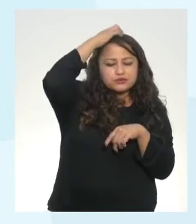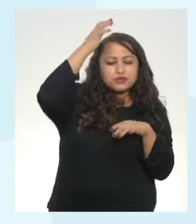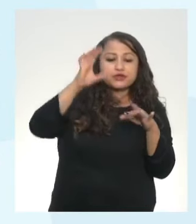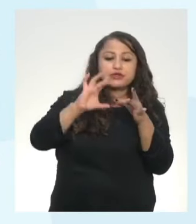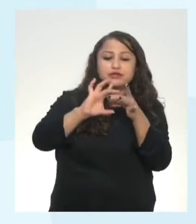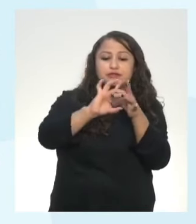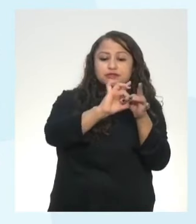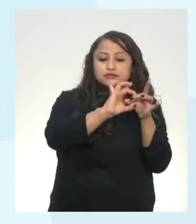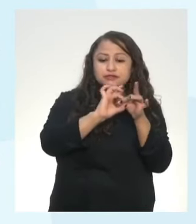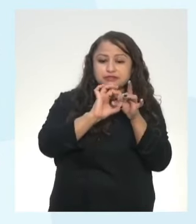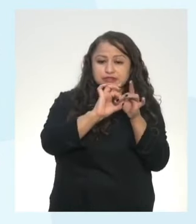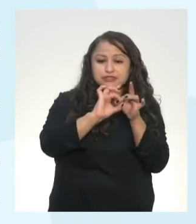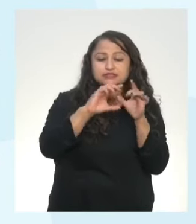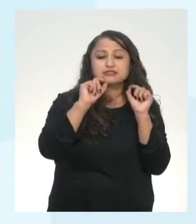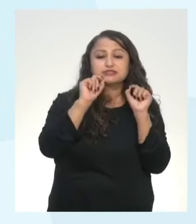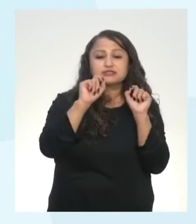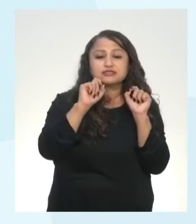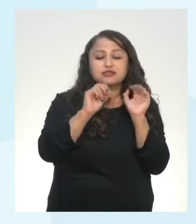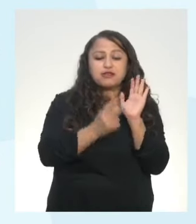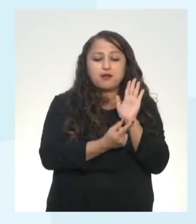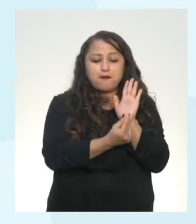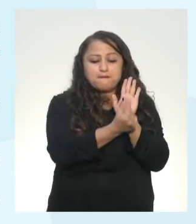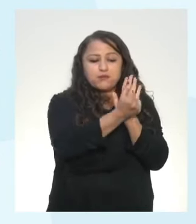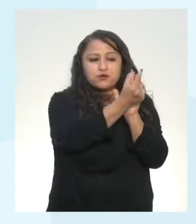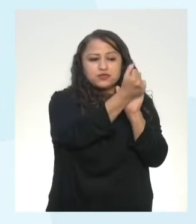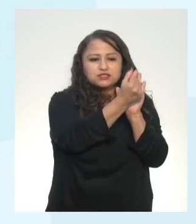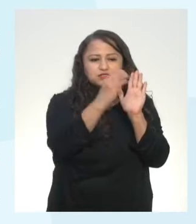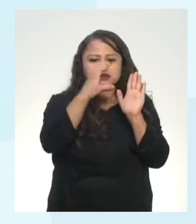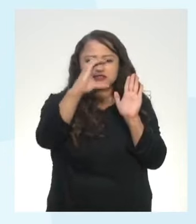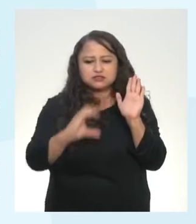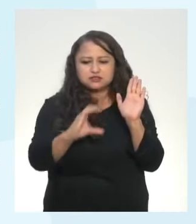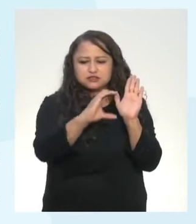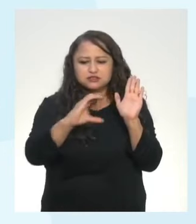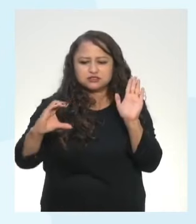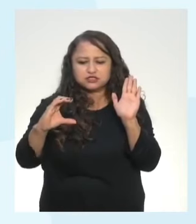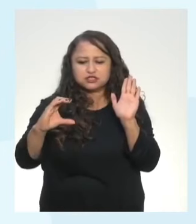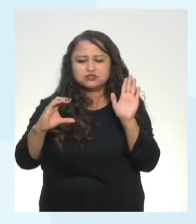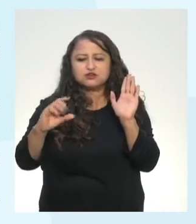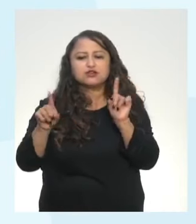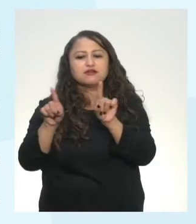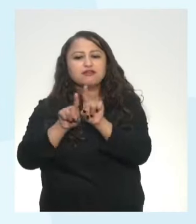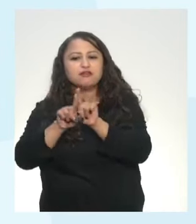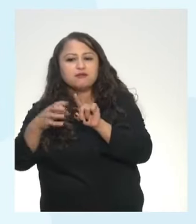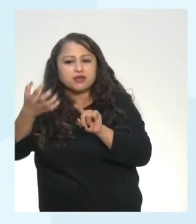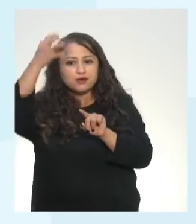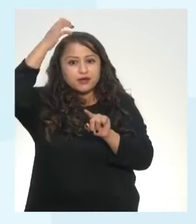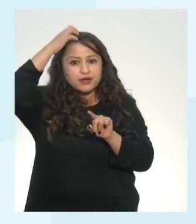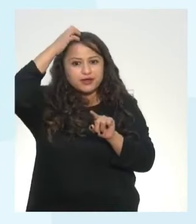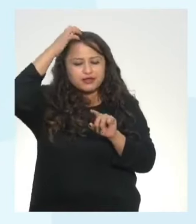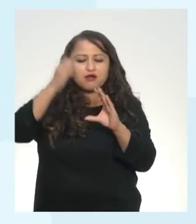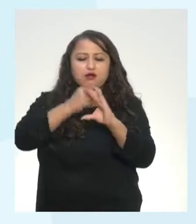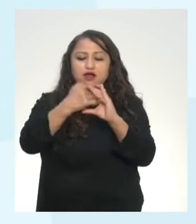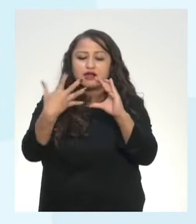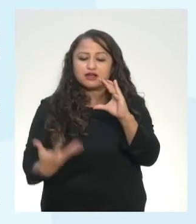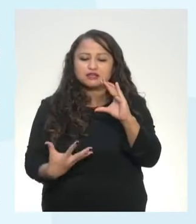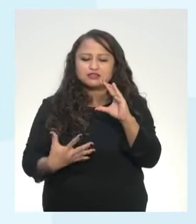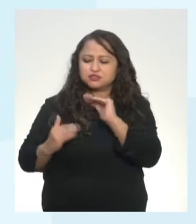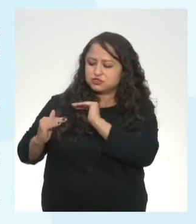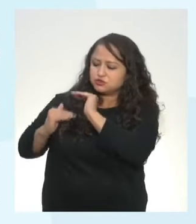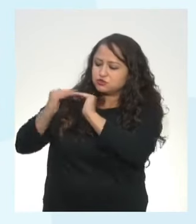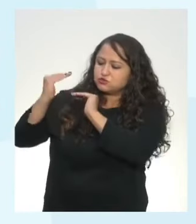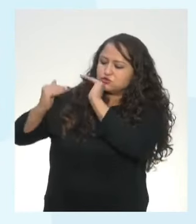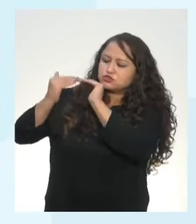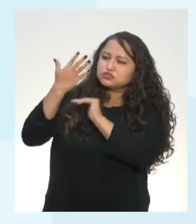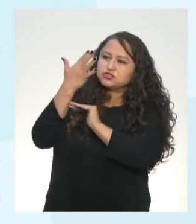entre burguesia, rei e Igreja Católica é uma característica de todo esse processo que a França está